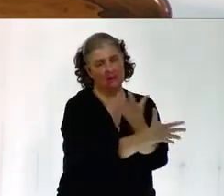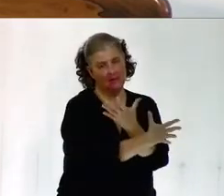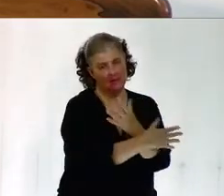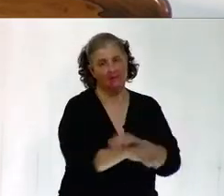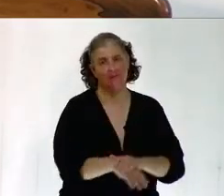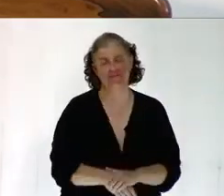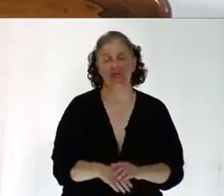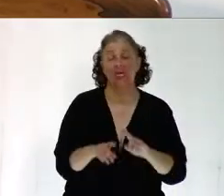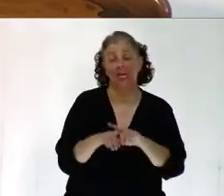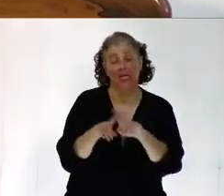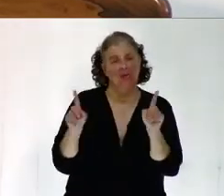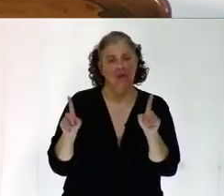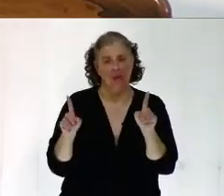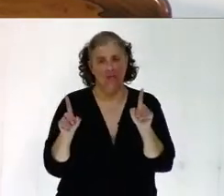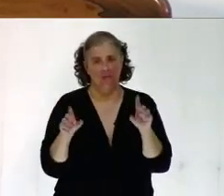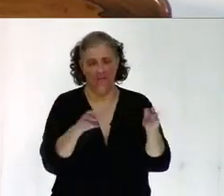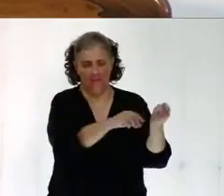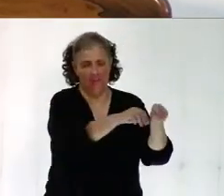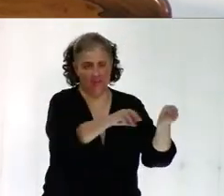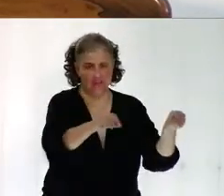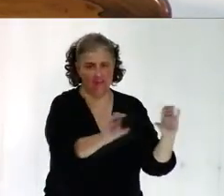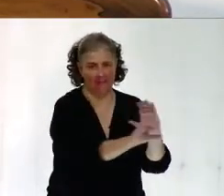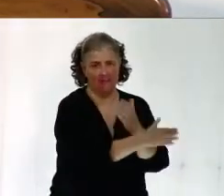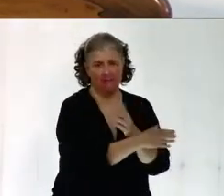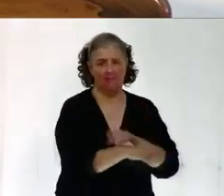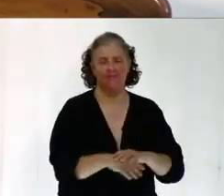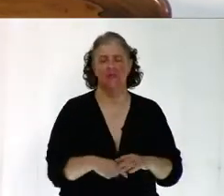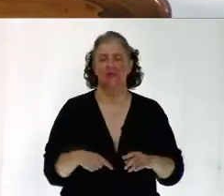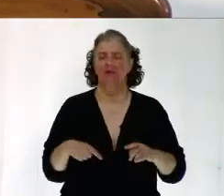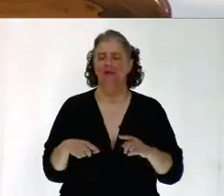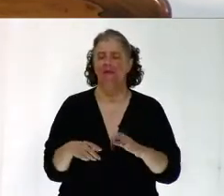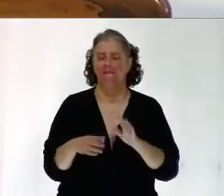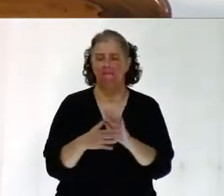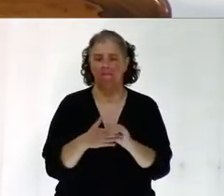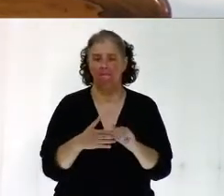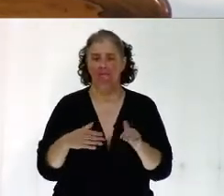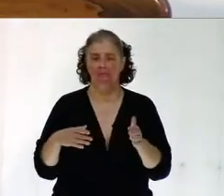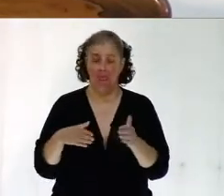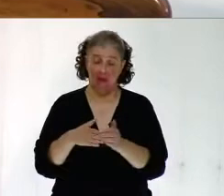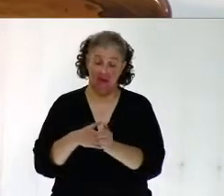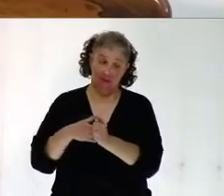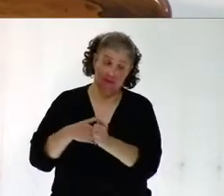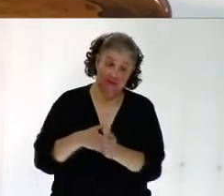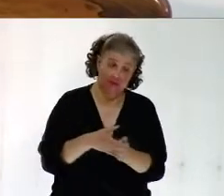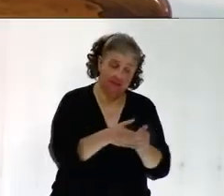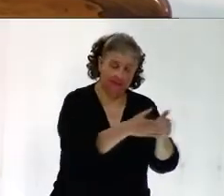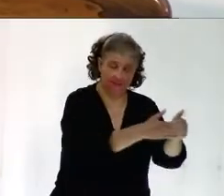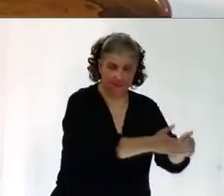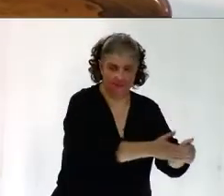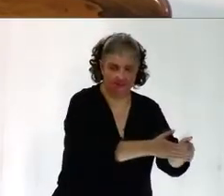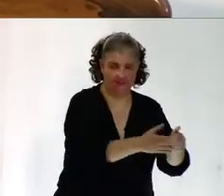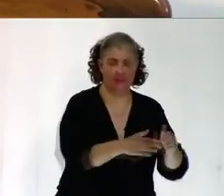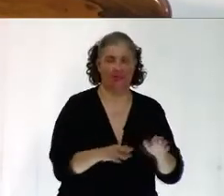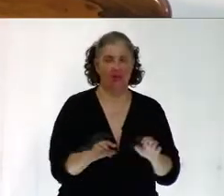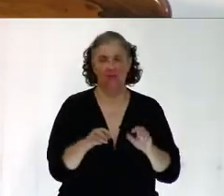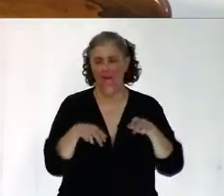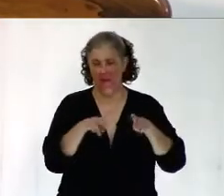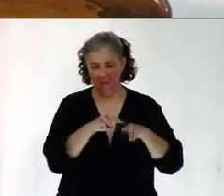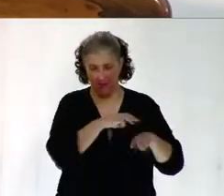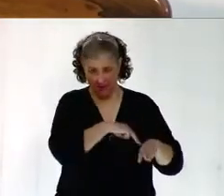lá e mateus está escrito a seguir e foi jesus levado pelo espírito ao deserto para ser tentado pelo